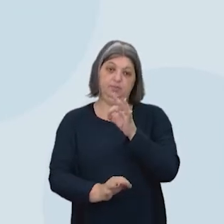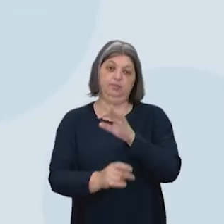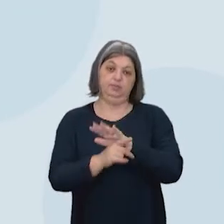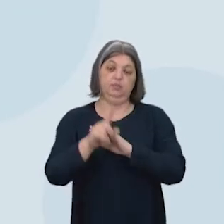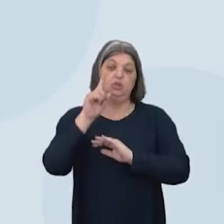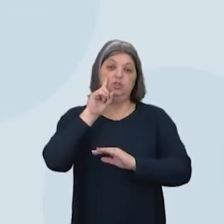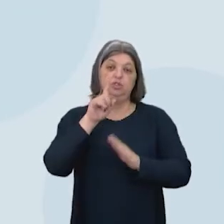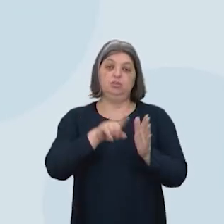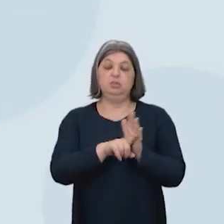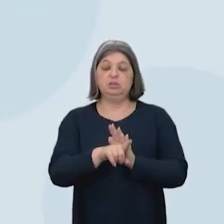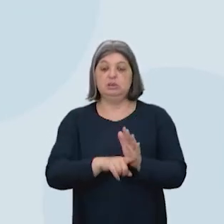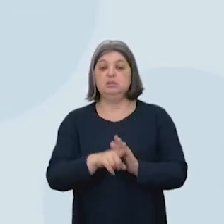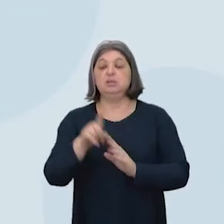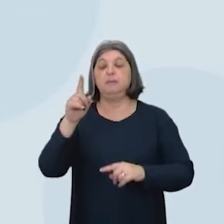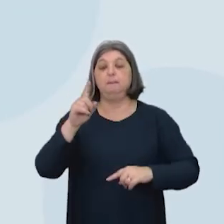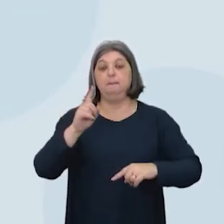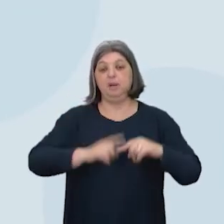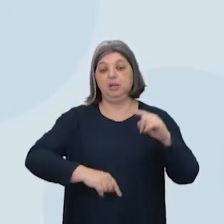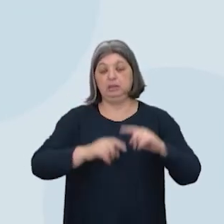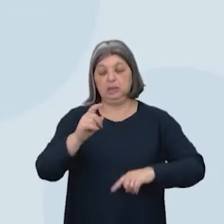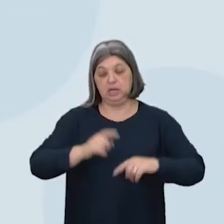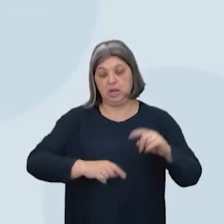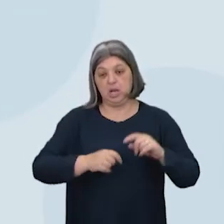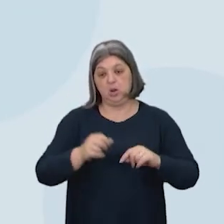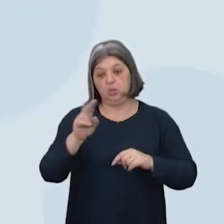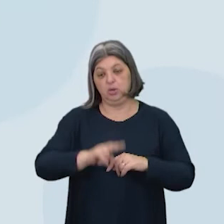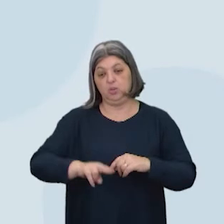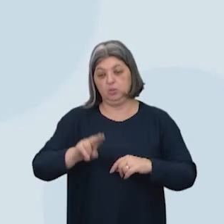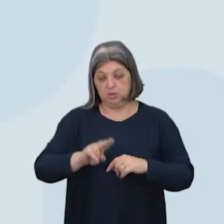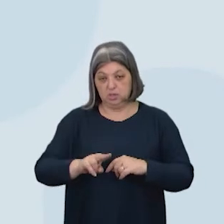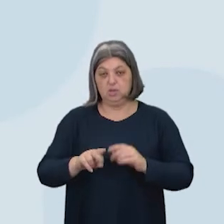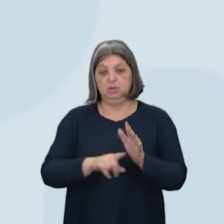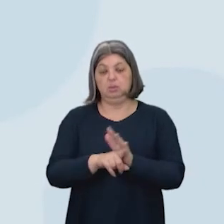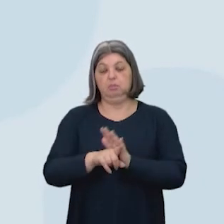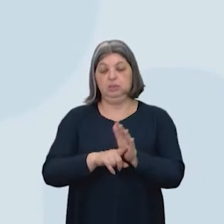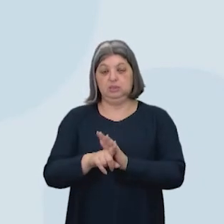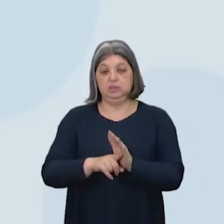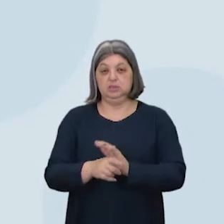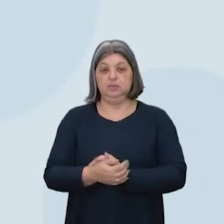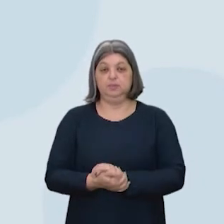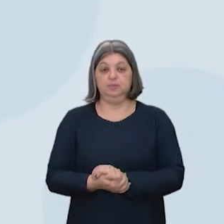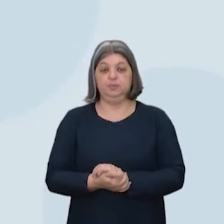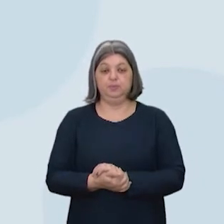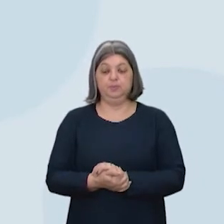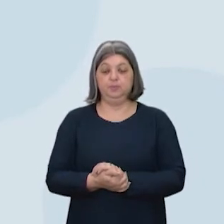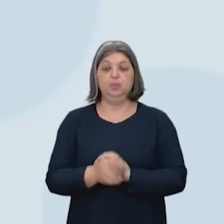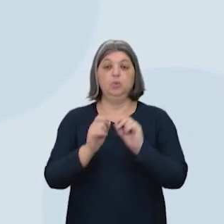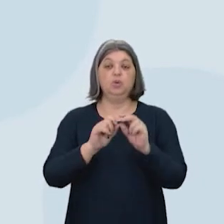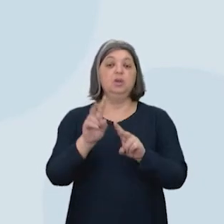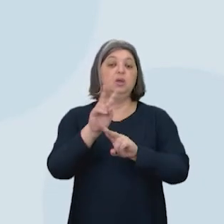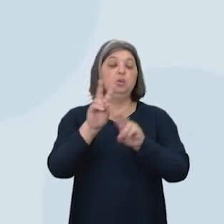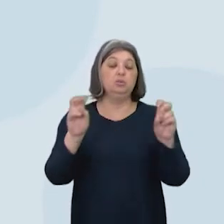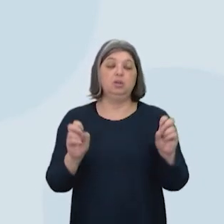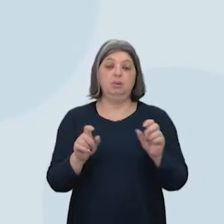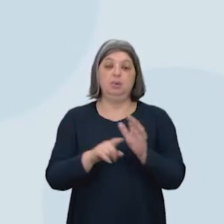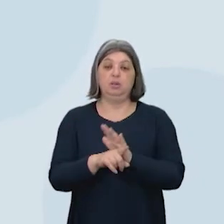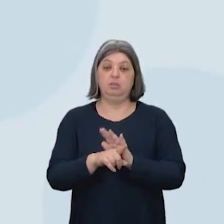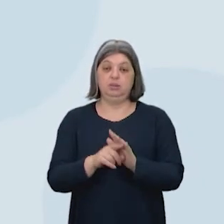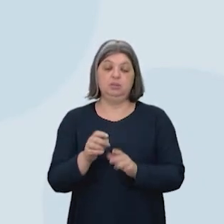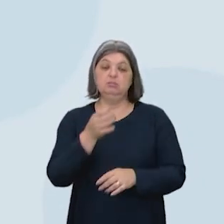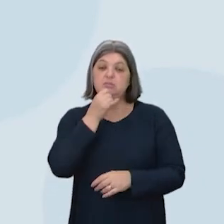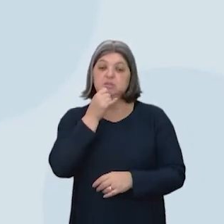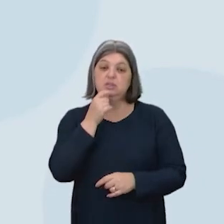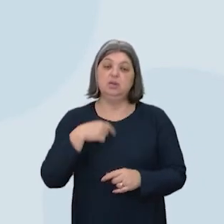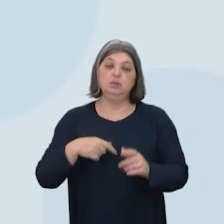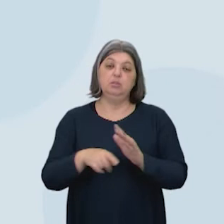pesquisa, o material que eu estou usando na minha pesquisa, né? E sobre o que é a minha pesquisa. Eu estou estudando, por